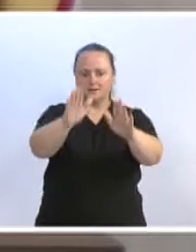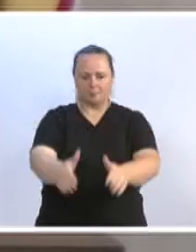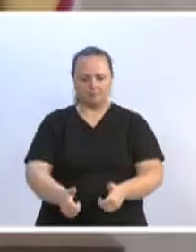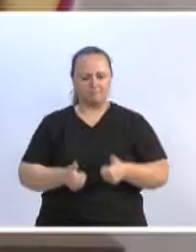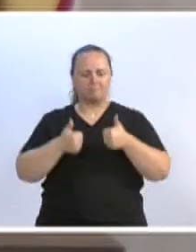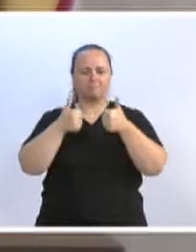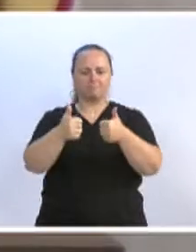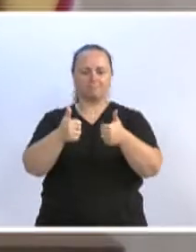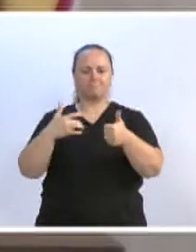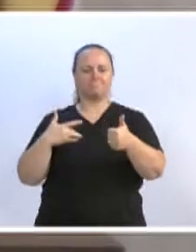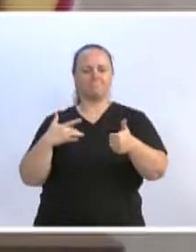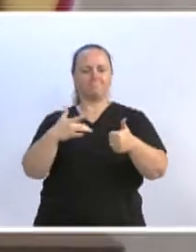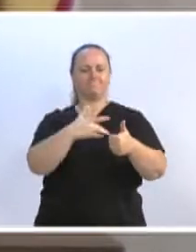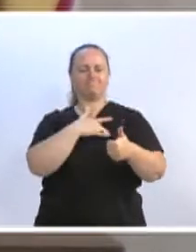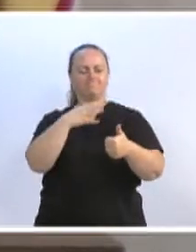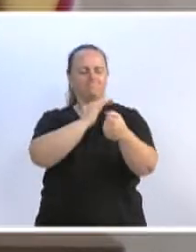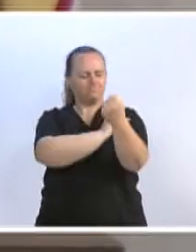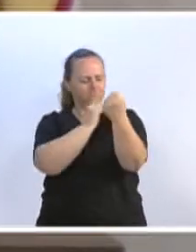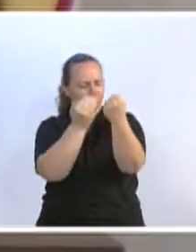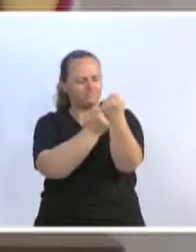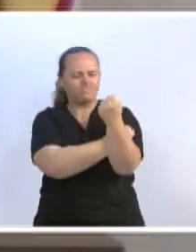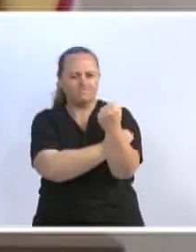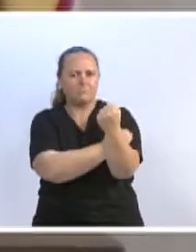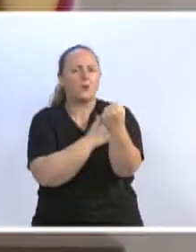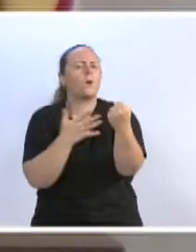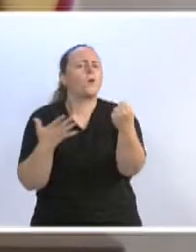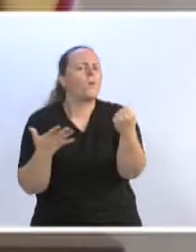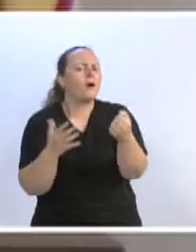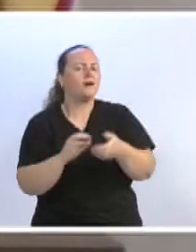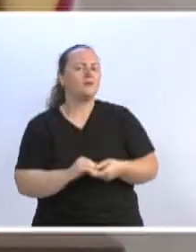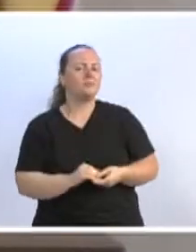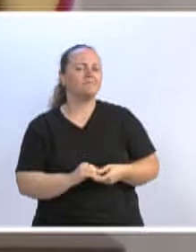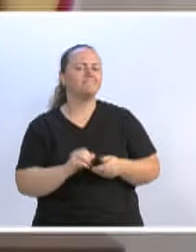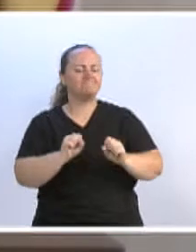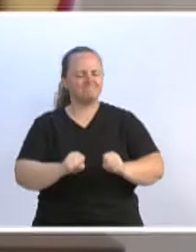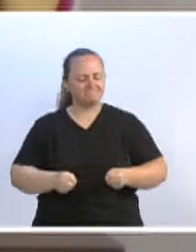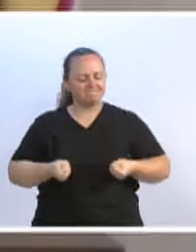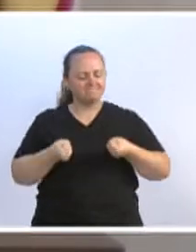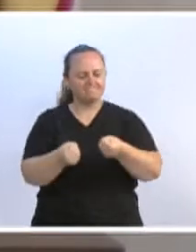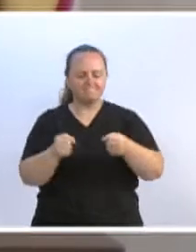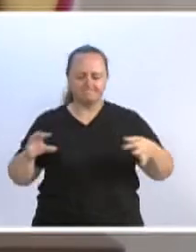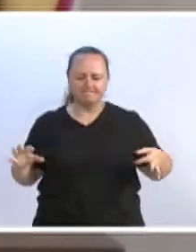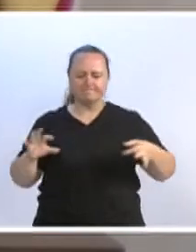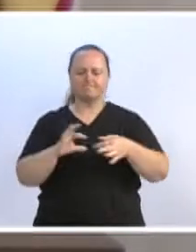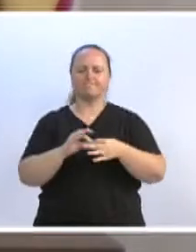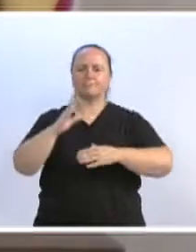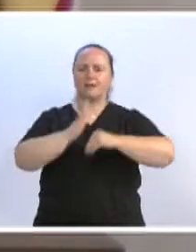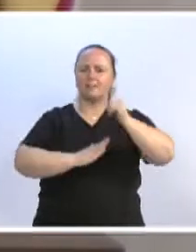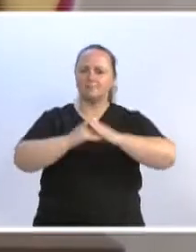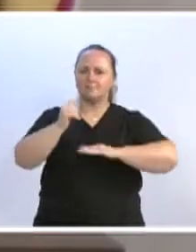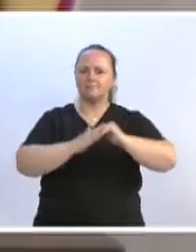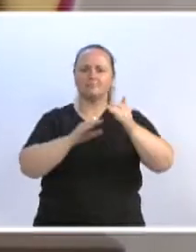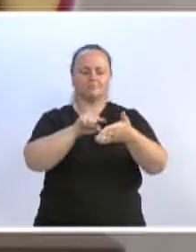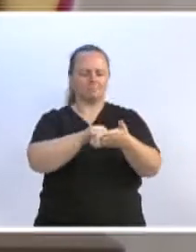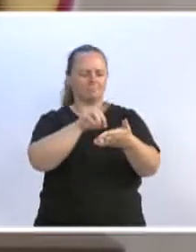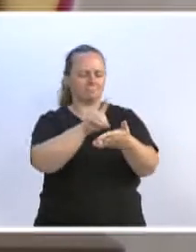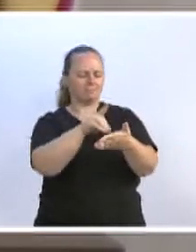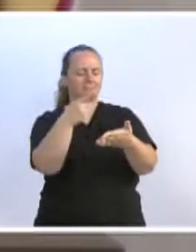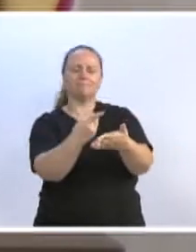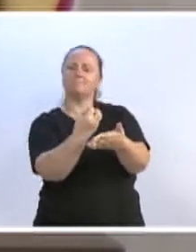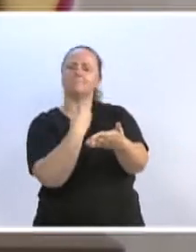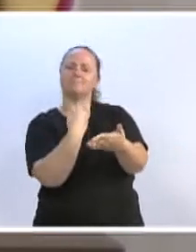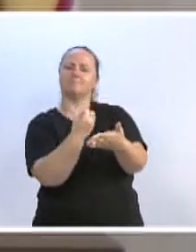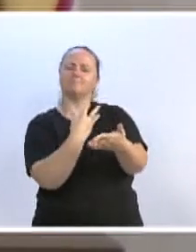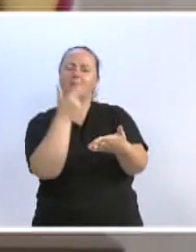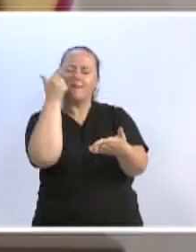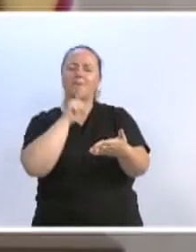sadia a partir do momento que todos nós nos esforçarmos um pouco mais para colocarmos em prática os santos ensinos da Santa Palavra